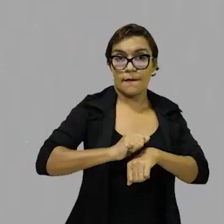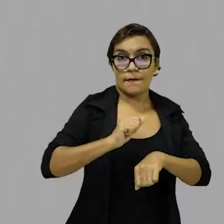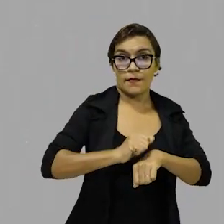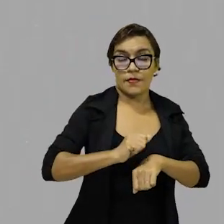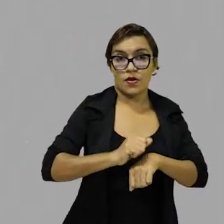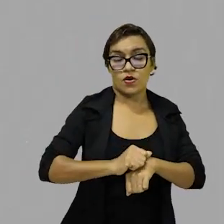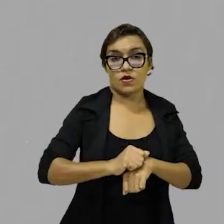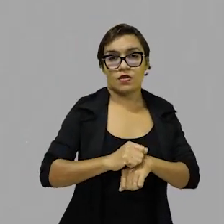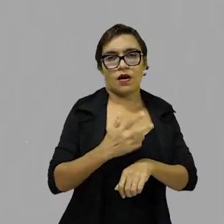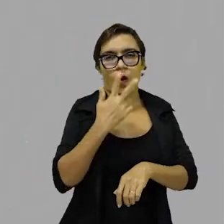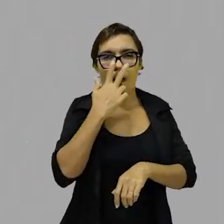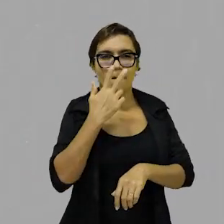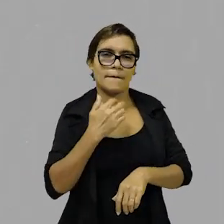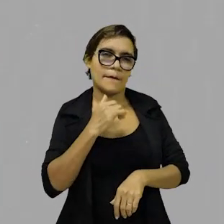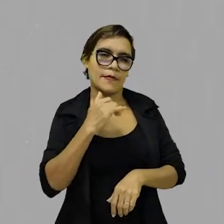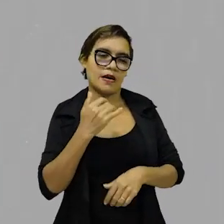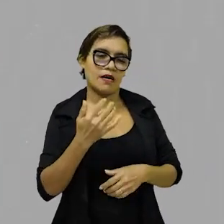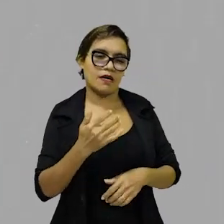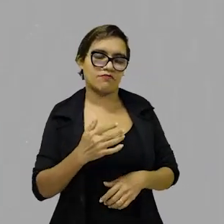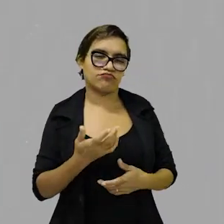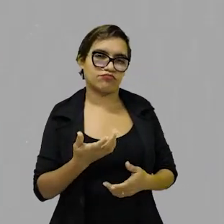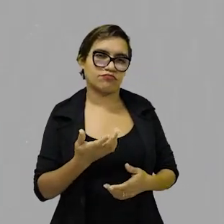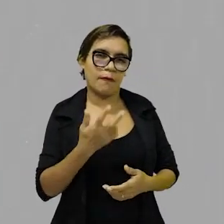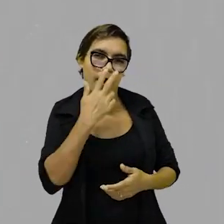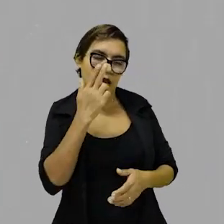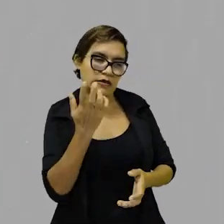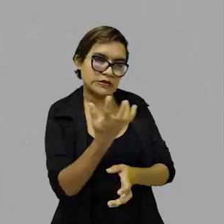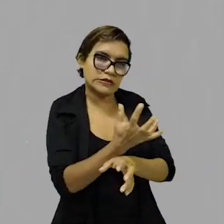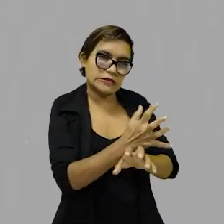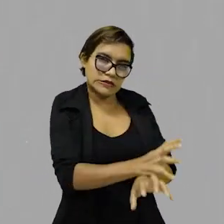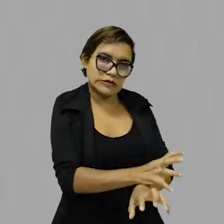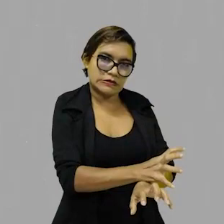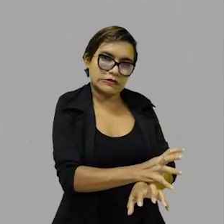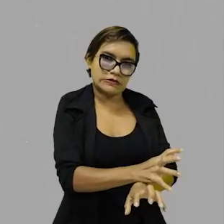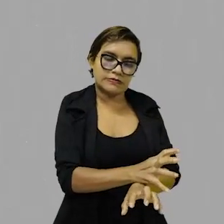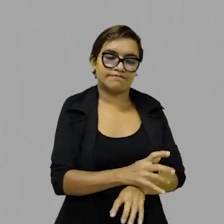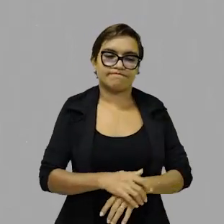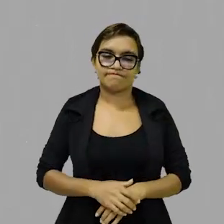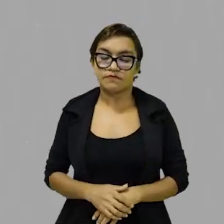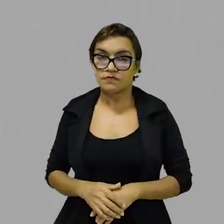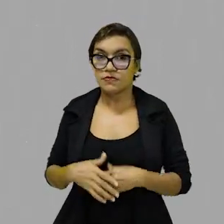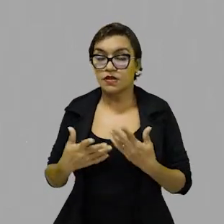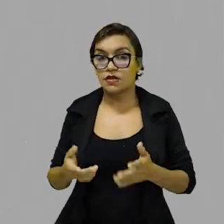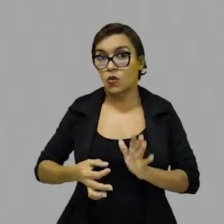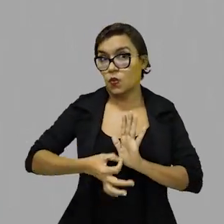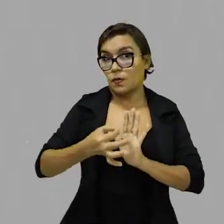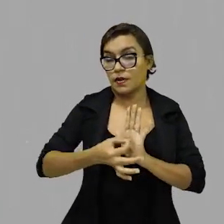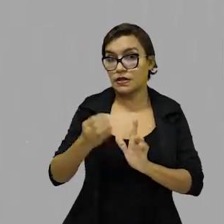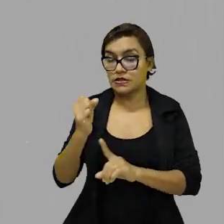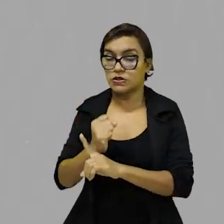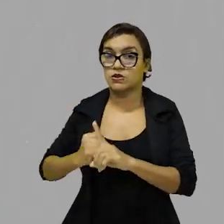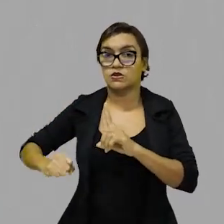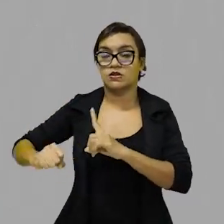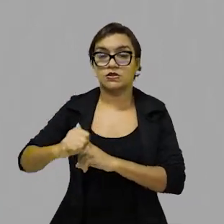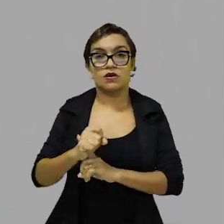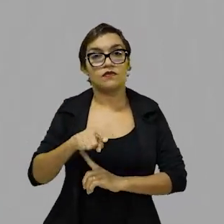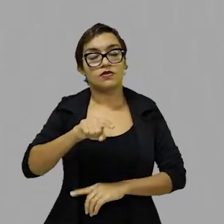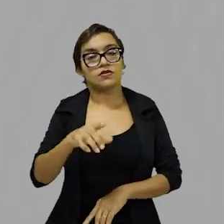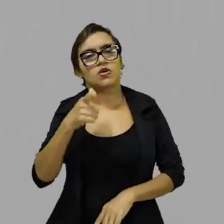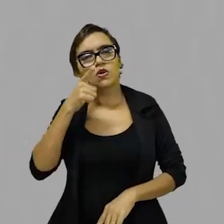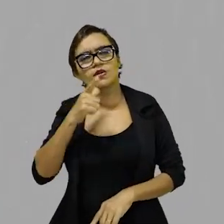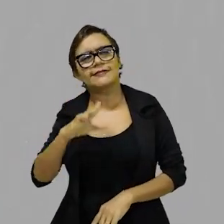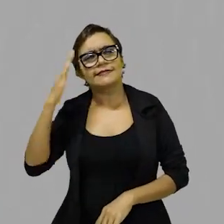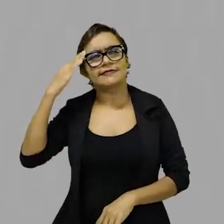quase cadavéricas como estas. Deu para entender? Então, uma crítica social, uma alfinetada social, que você só